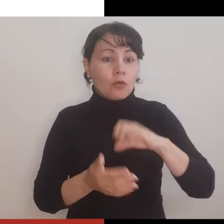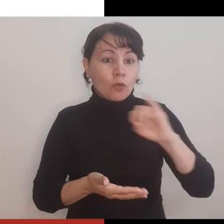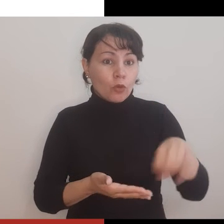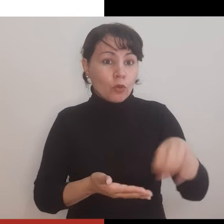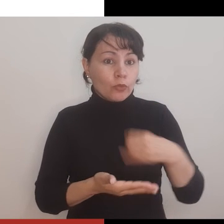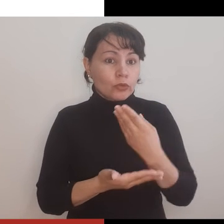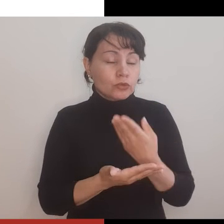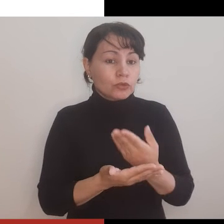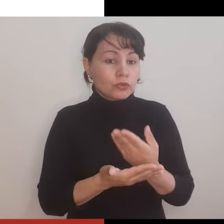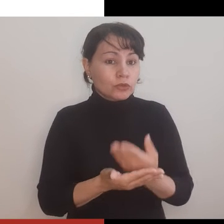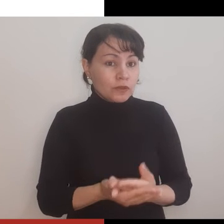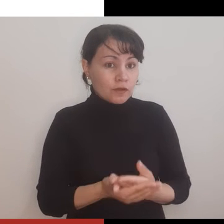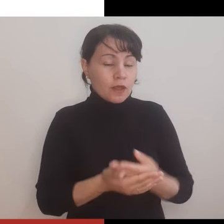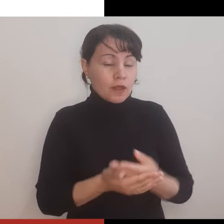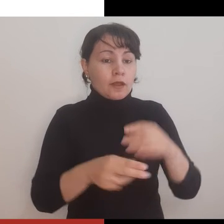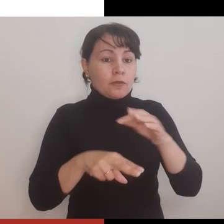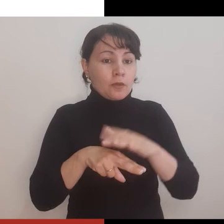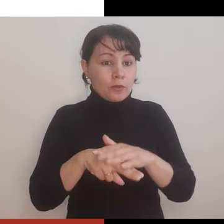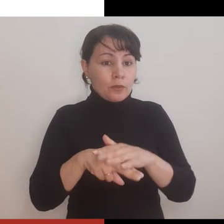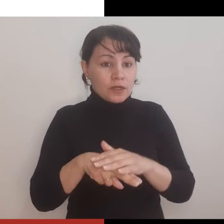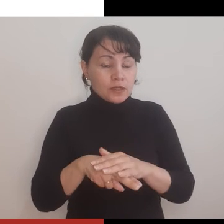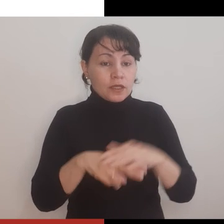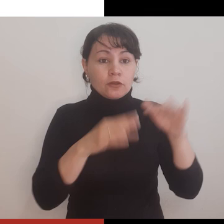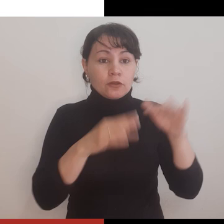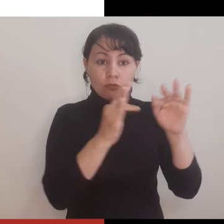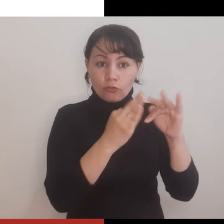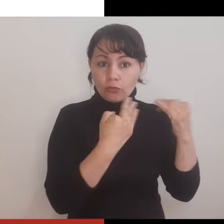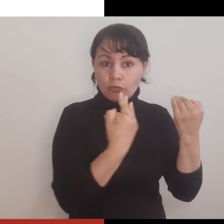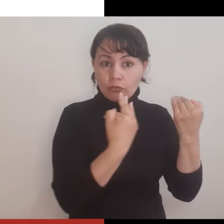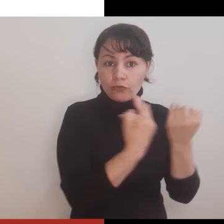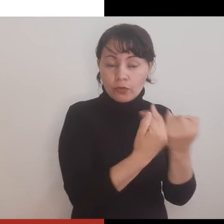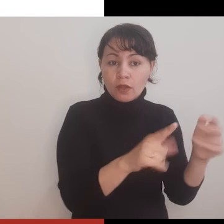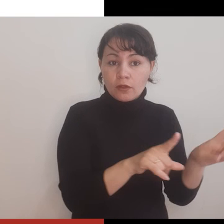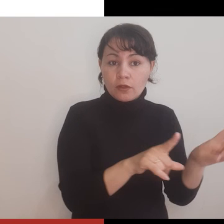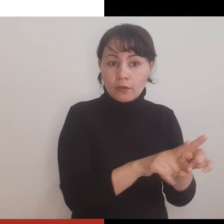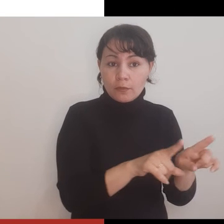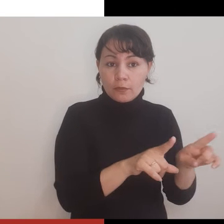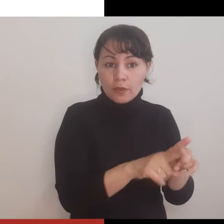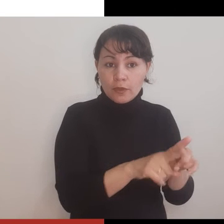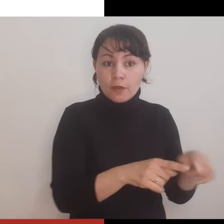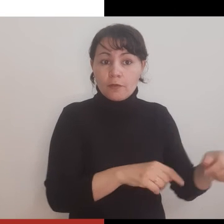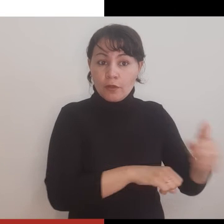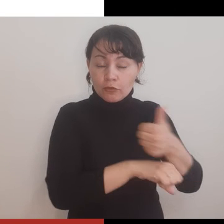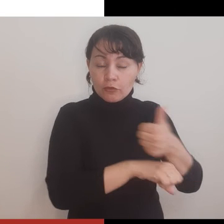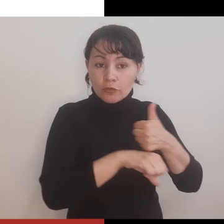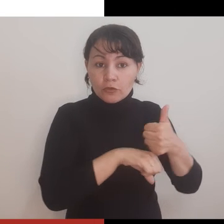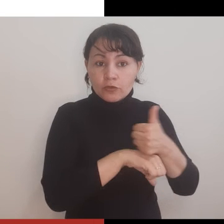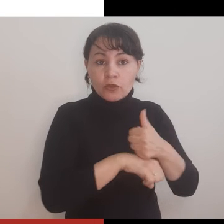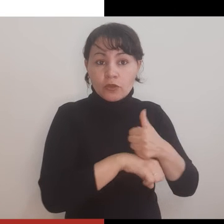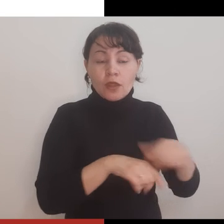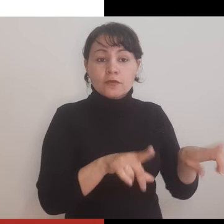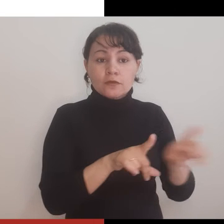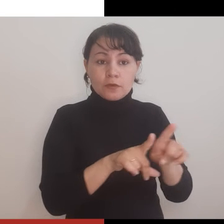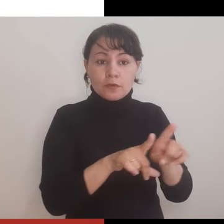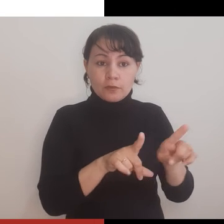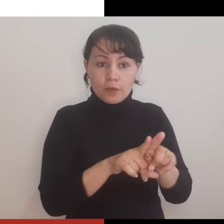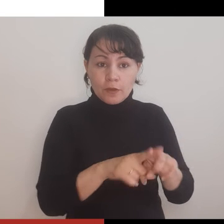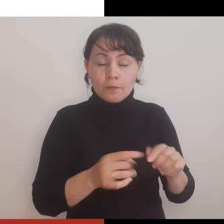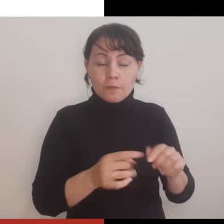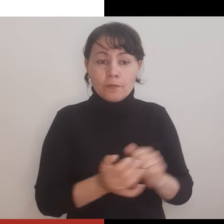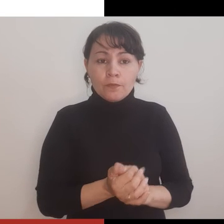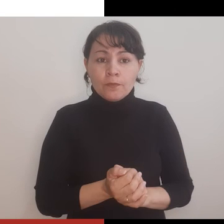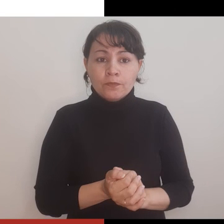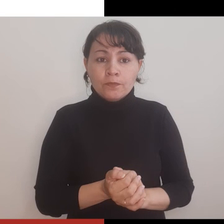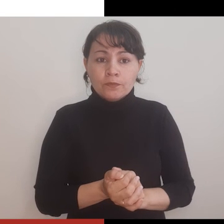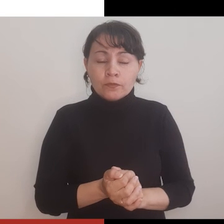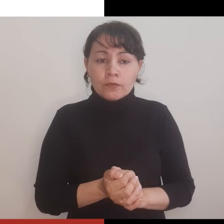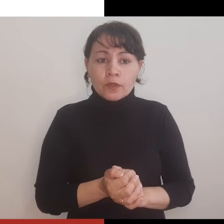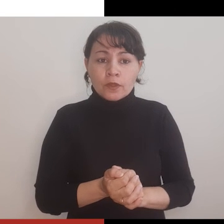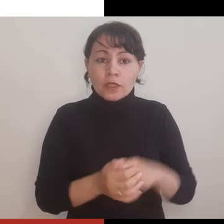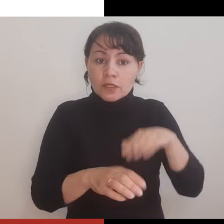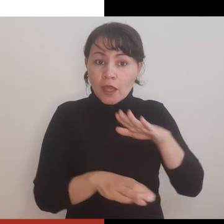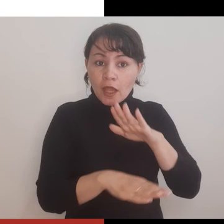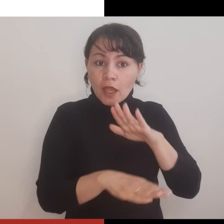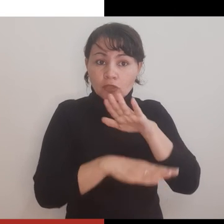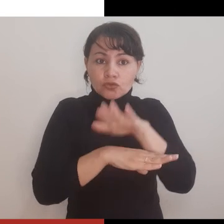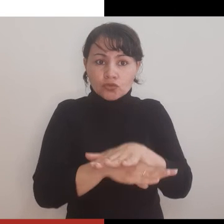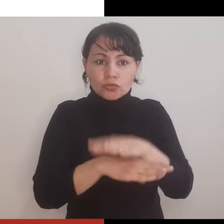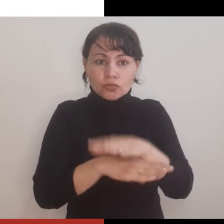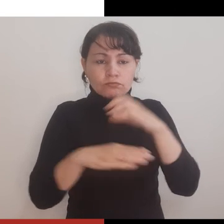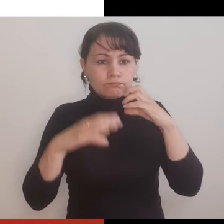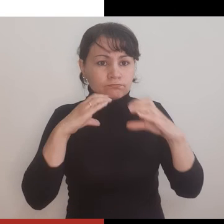tanto para o paciente quanto para a família e para os profissionais de saúde, uma vez que ajuda